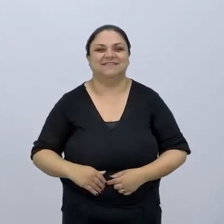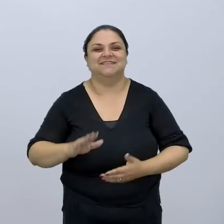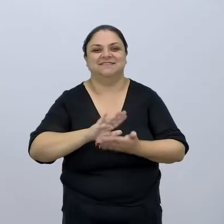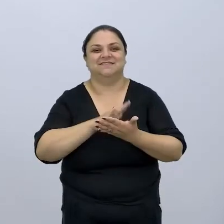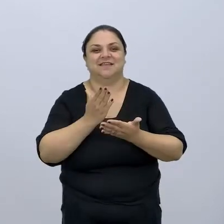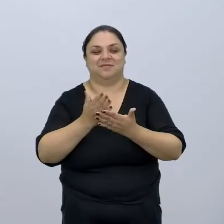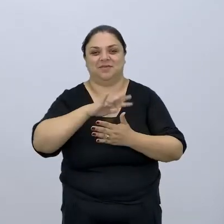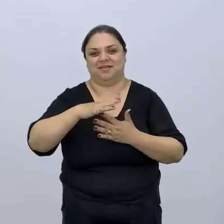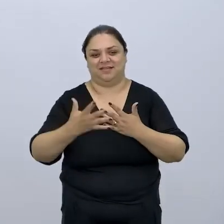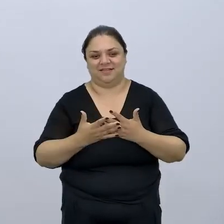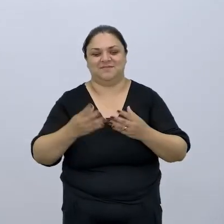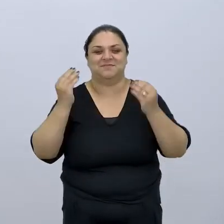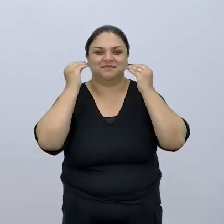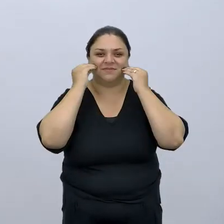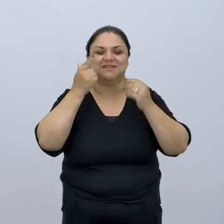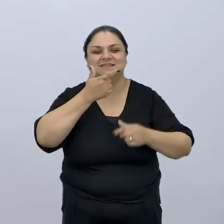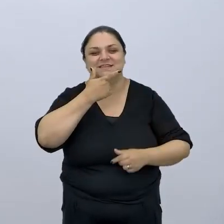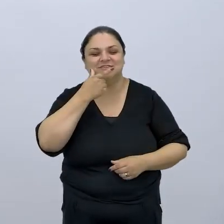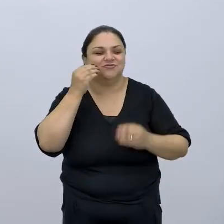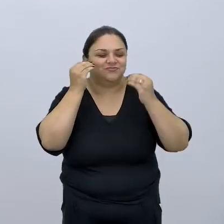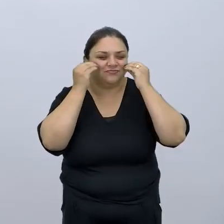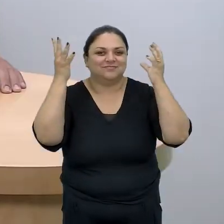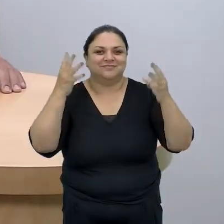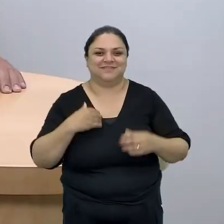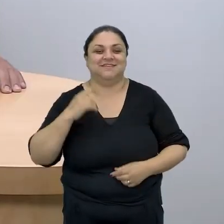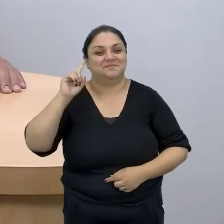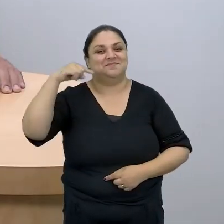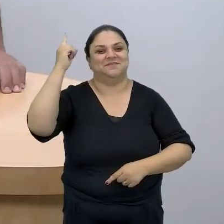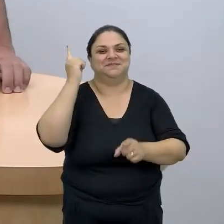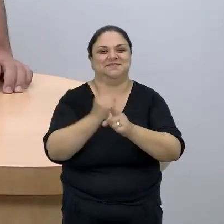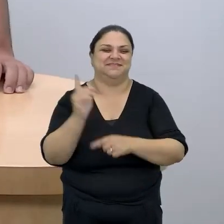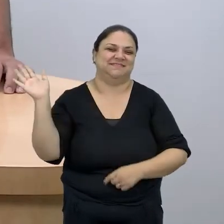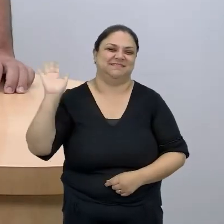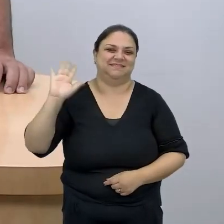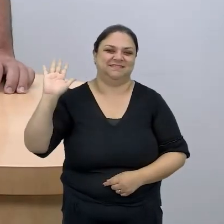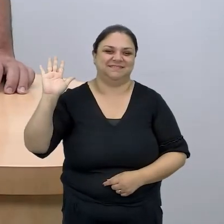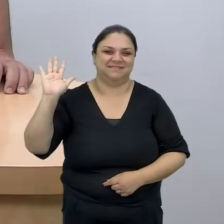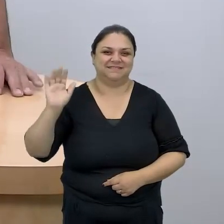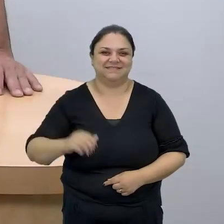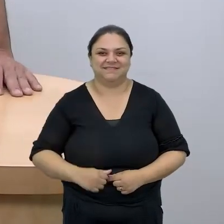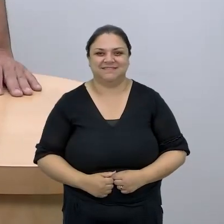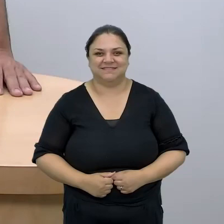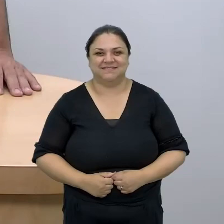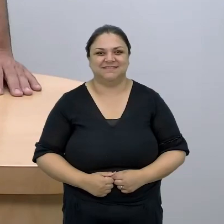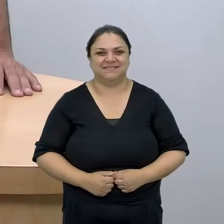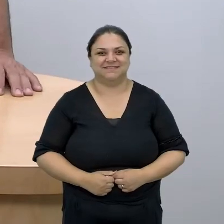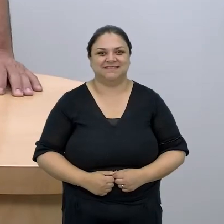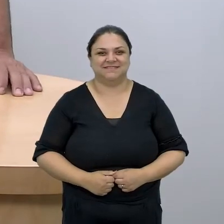nossos intérpretes. Um beijo, um queijo, um cheiro. Até a próxima. Tchau, tchau. Valeu, tchau, tchau.